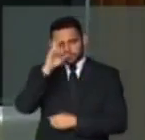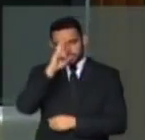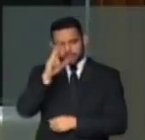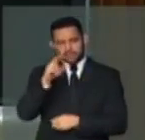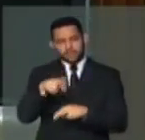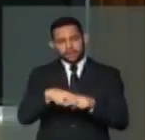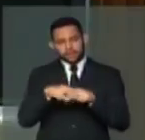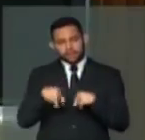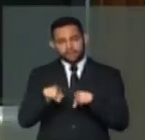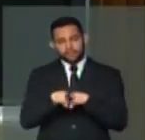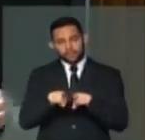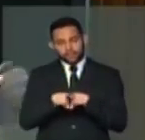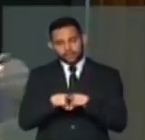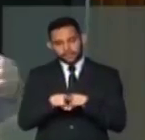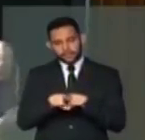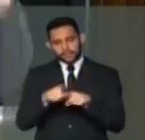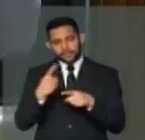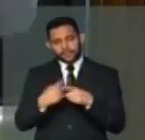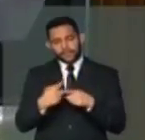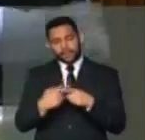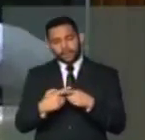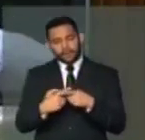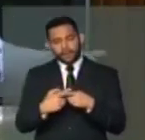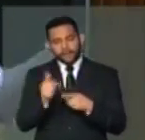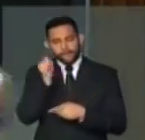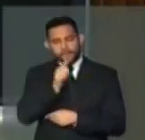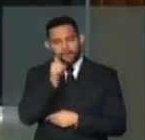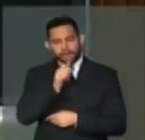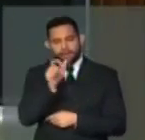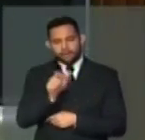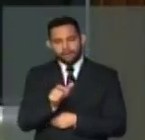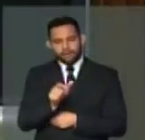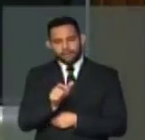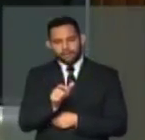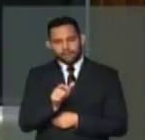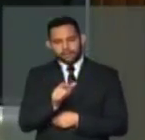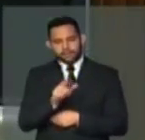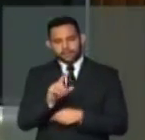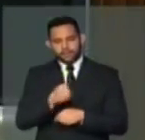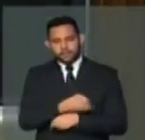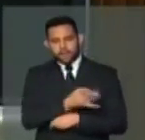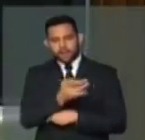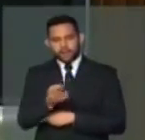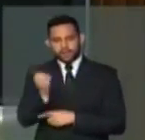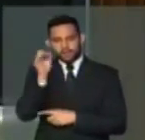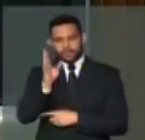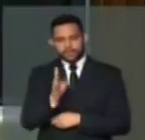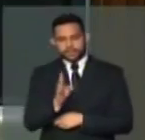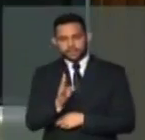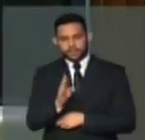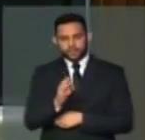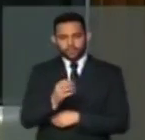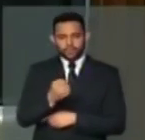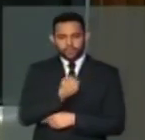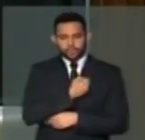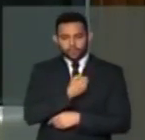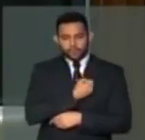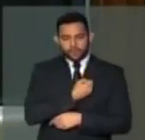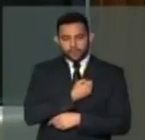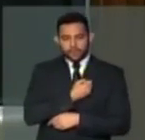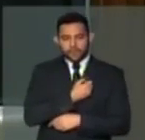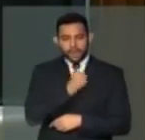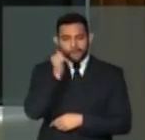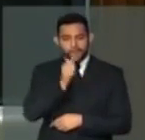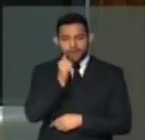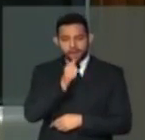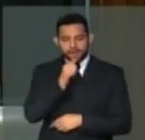até porque não é porque as mulheres, elas são maioria no Brasil em número,